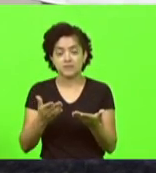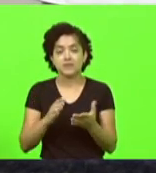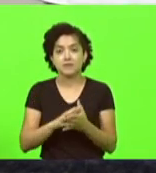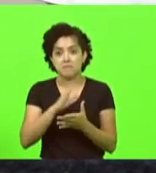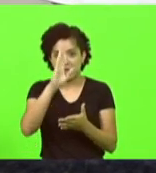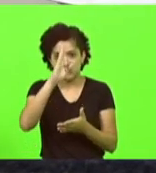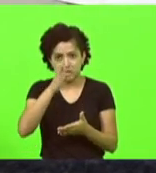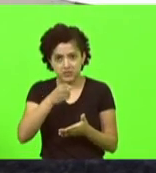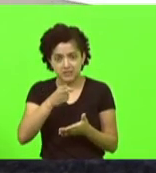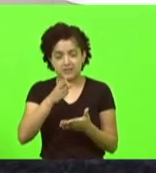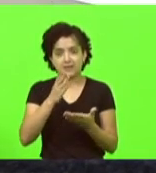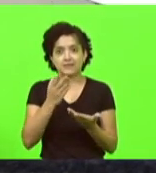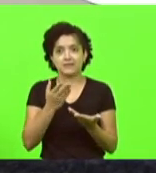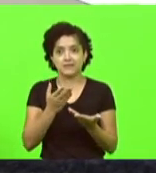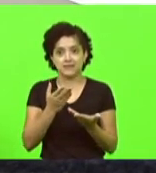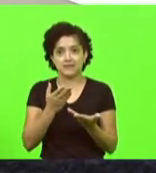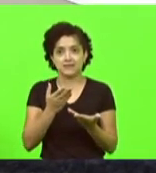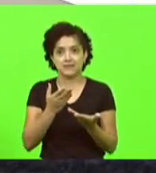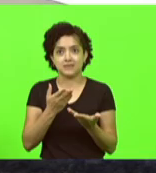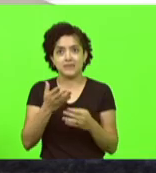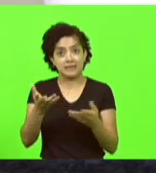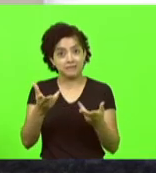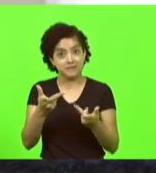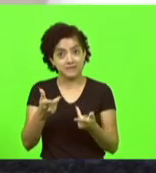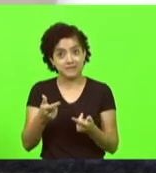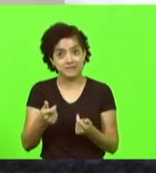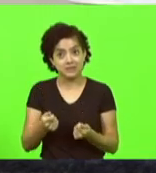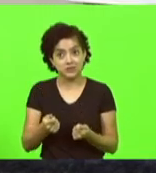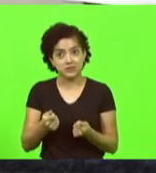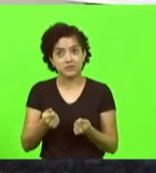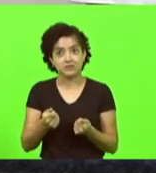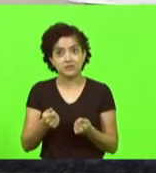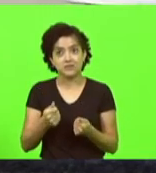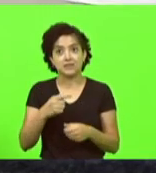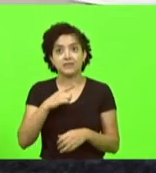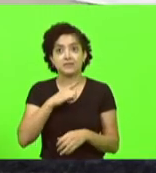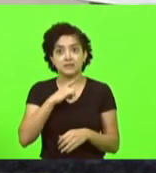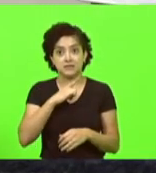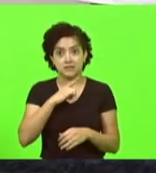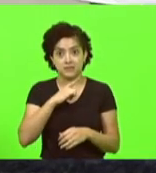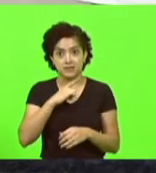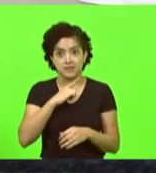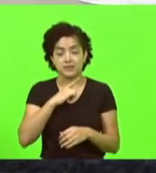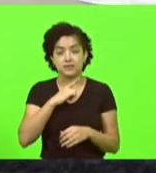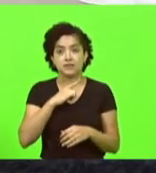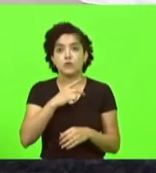objetiva e eficiente. Também temos aqui o nosso